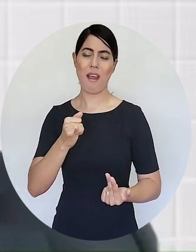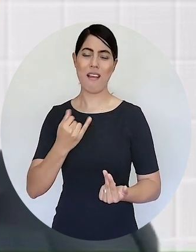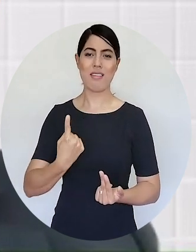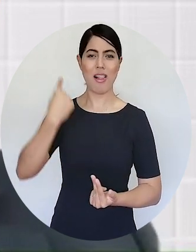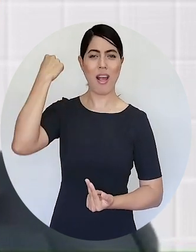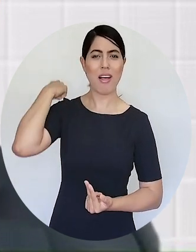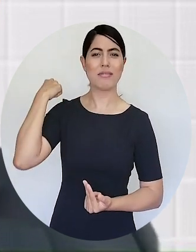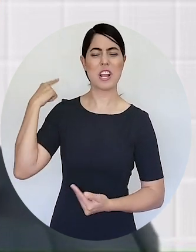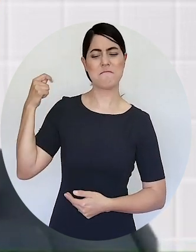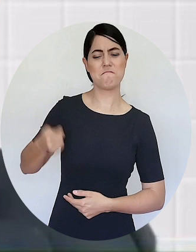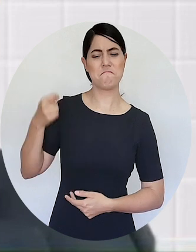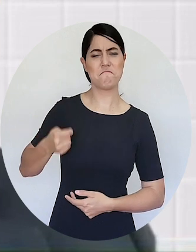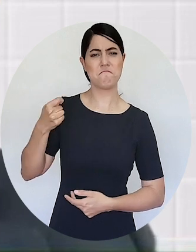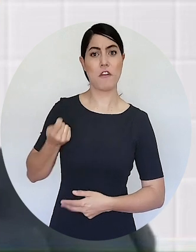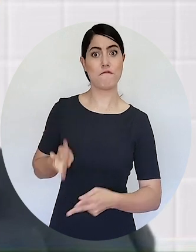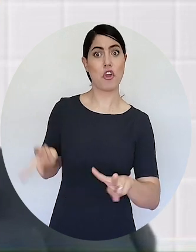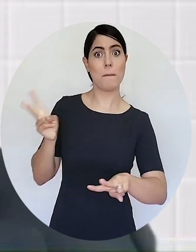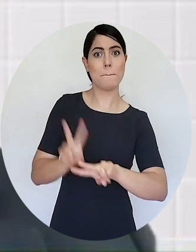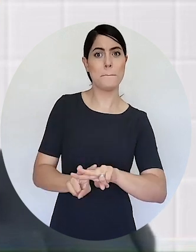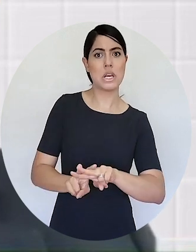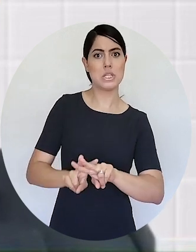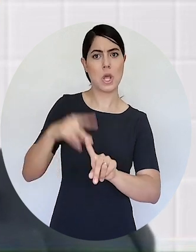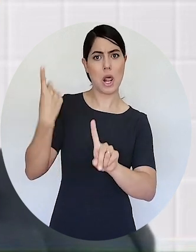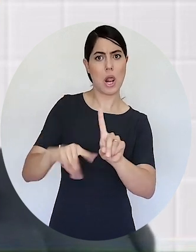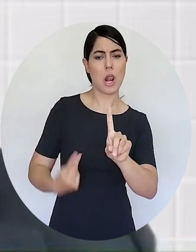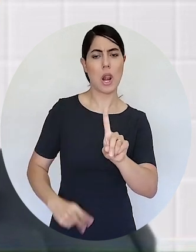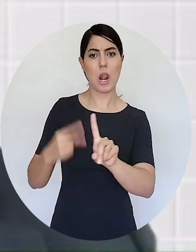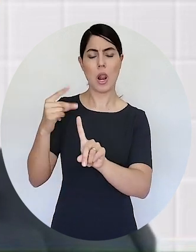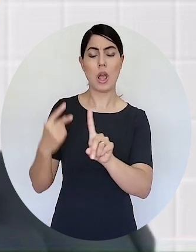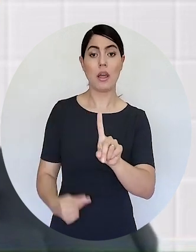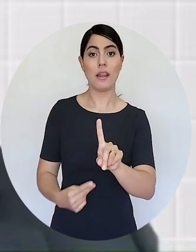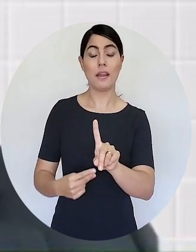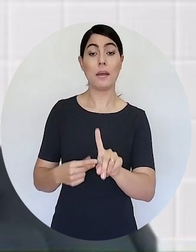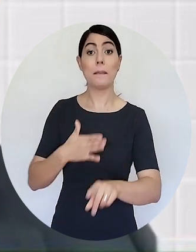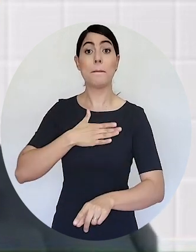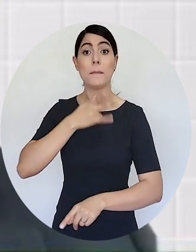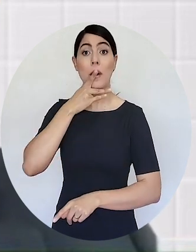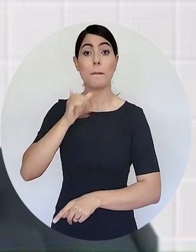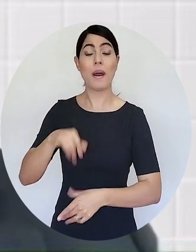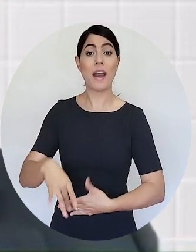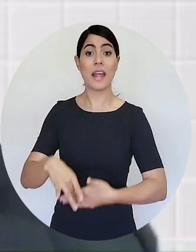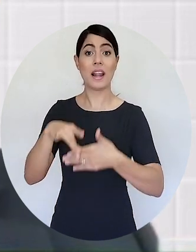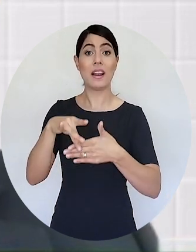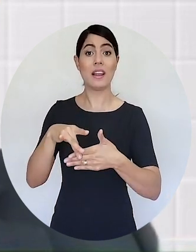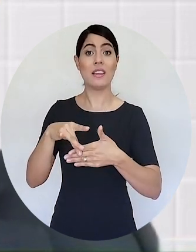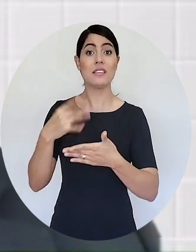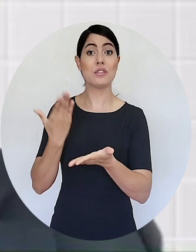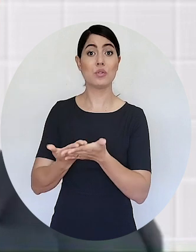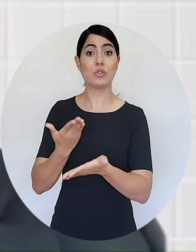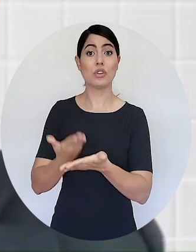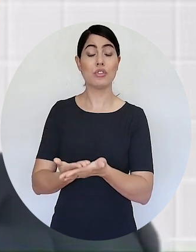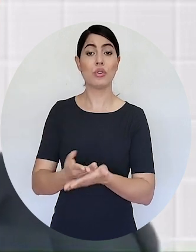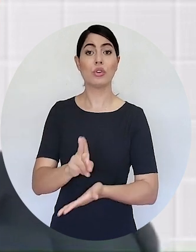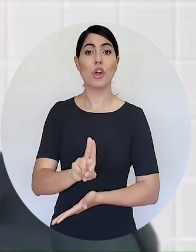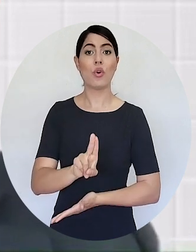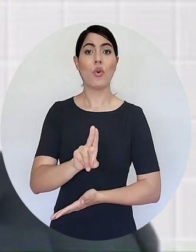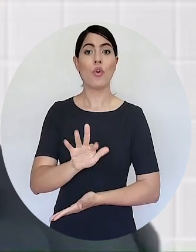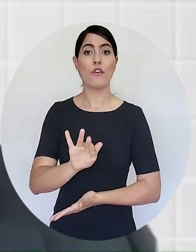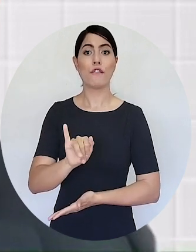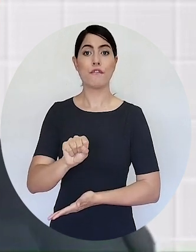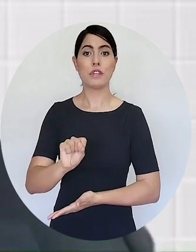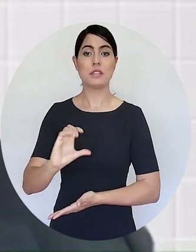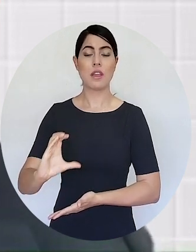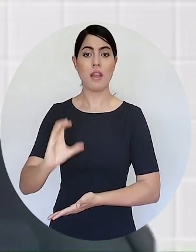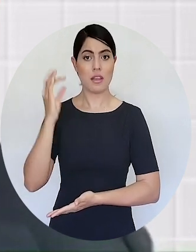torturado na ditadura por falar, né? Líder estudantil da UFES no Espírito Santo foi criticar, pasmem,